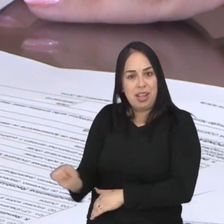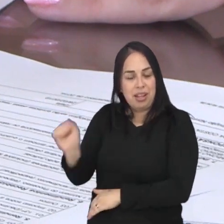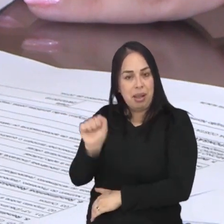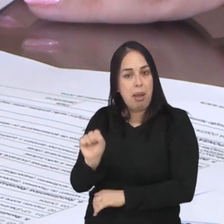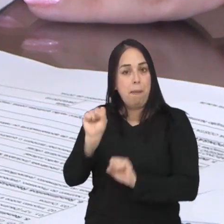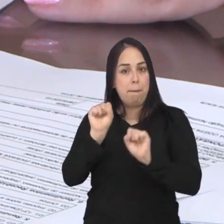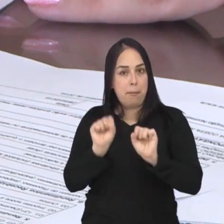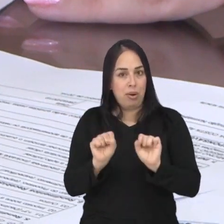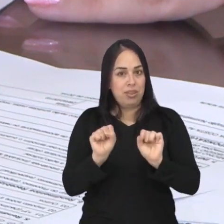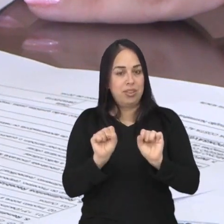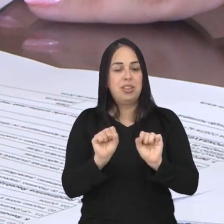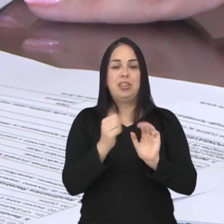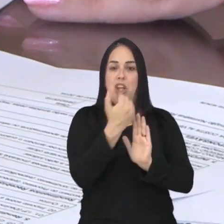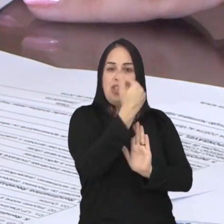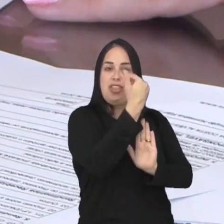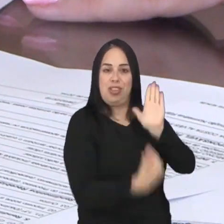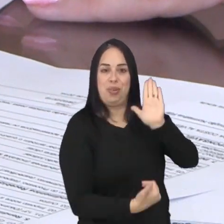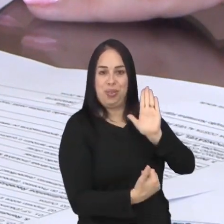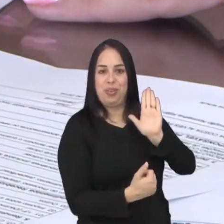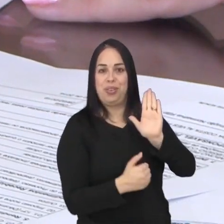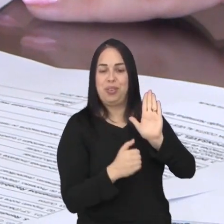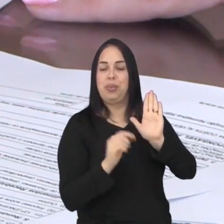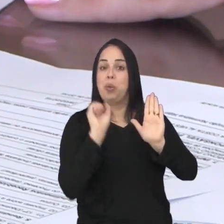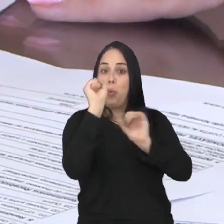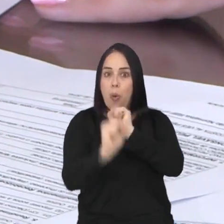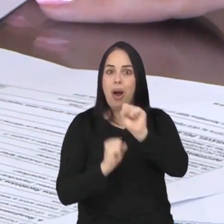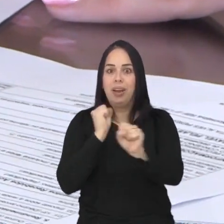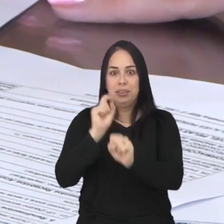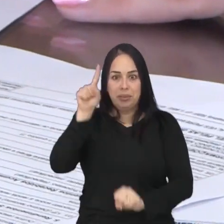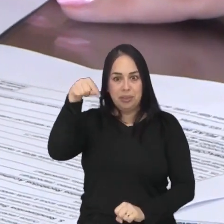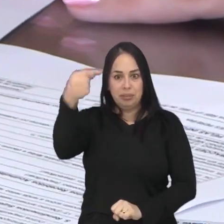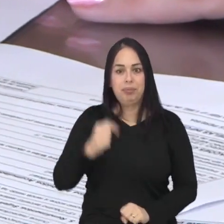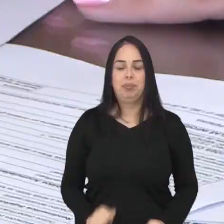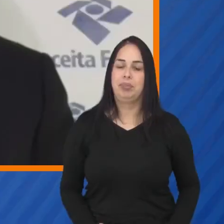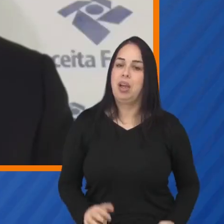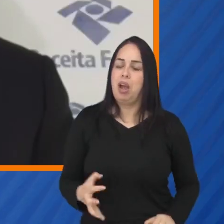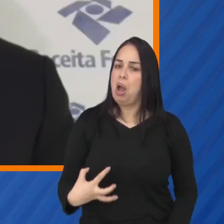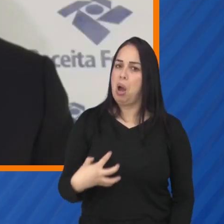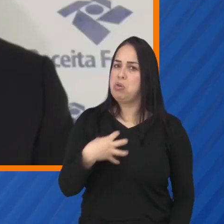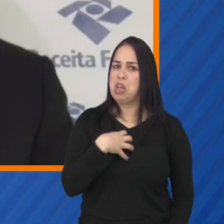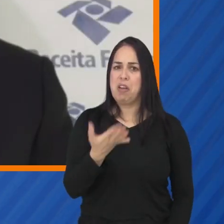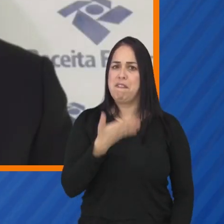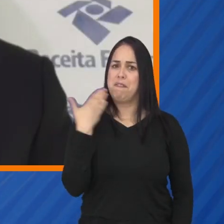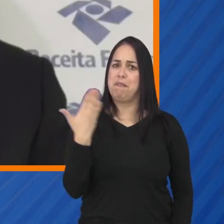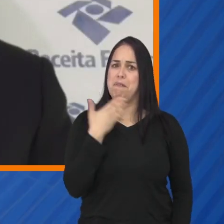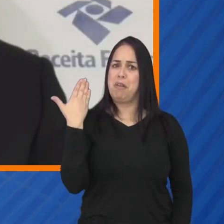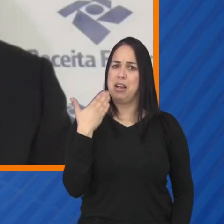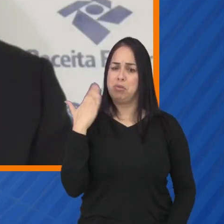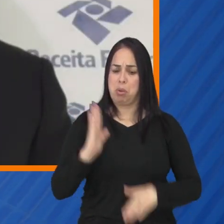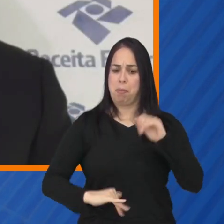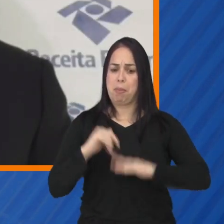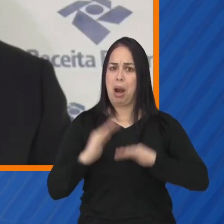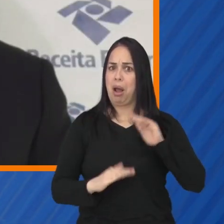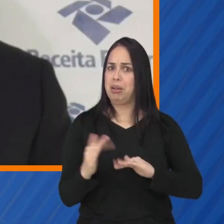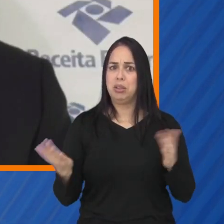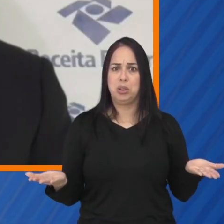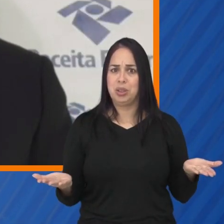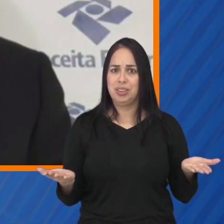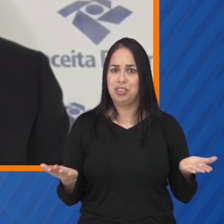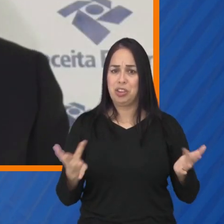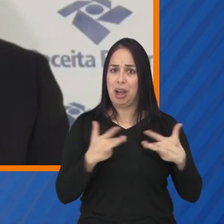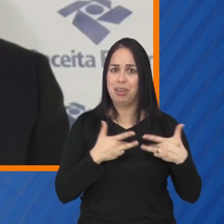sociais, pode abonar parte do imposto de renda no ano seguinte. É uma forma muito fácil e muito